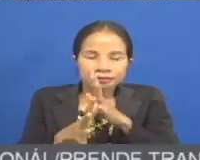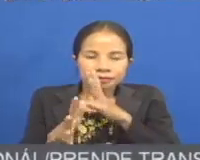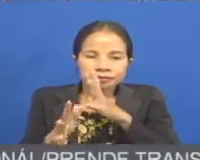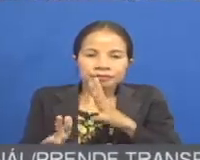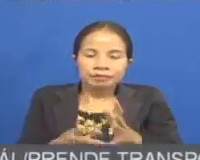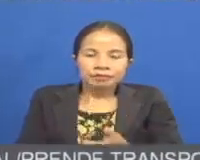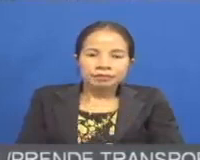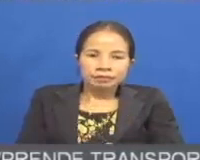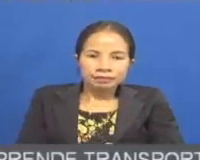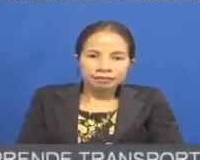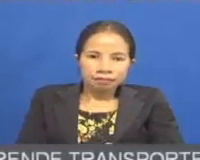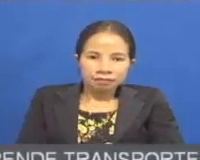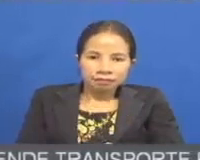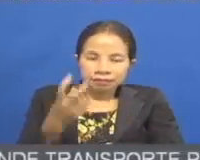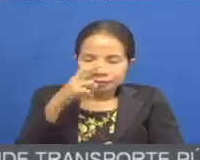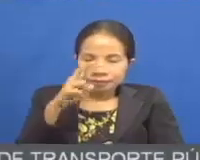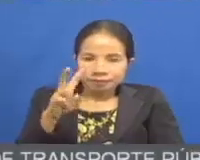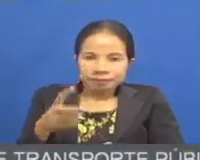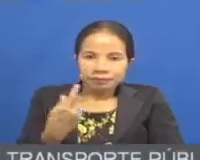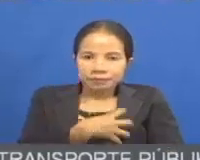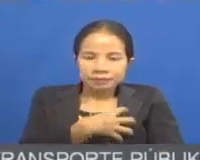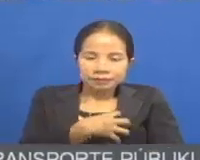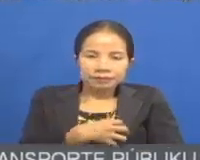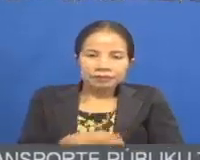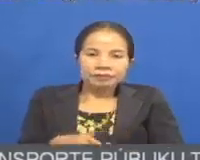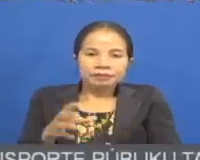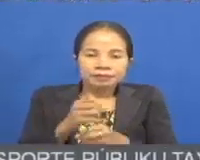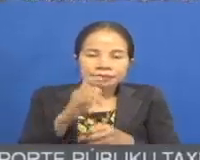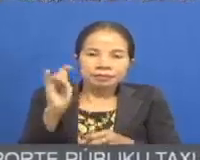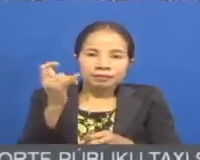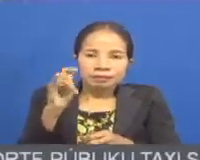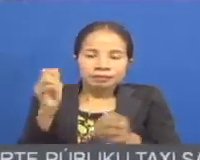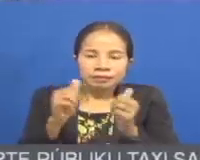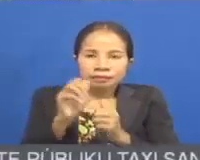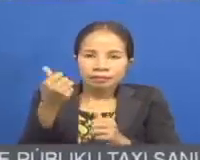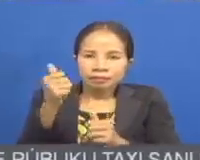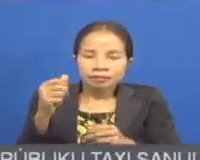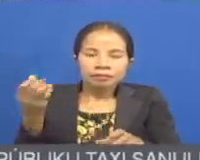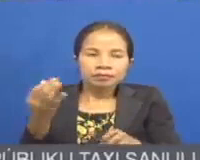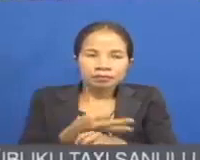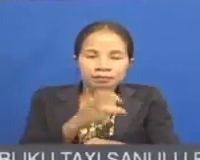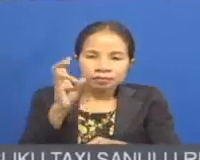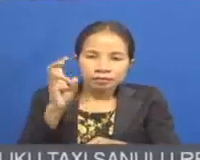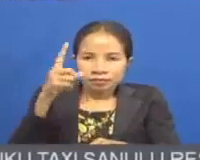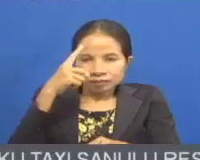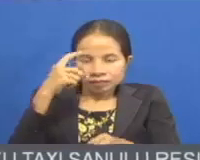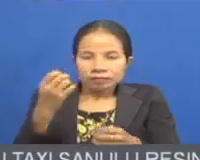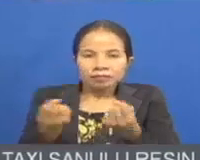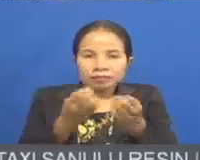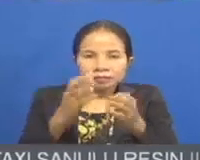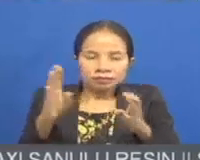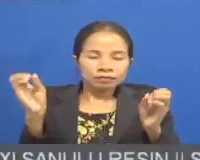engarrafamento. Durante passa-revista, Polícia Trânsito prende táxi Sanulo Racing, o documento rito, também motorista